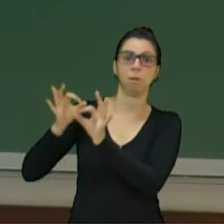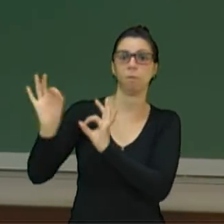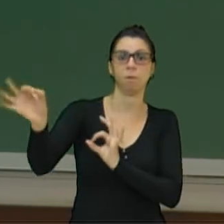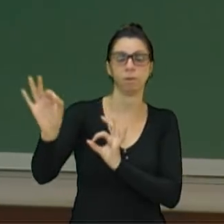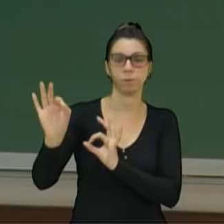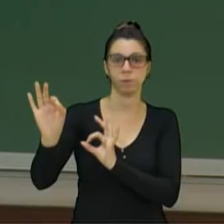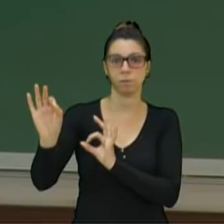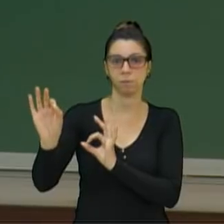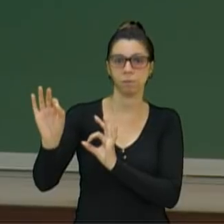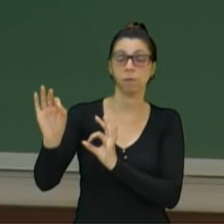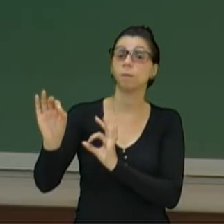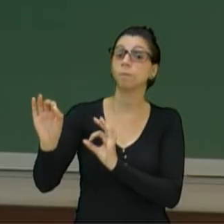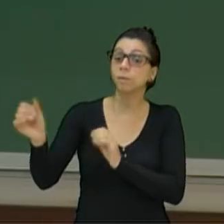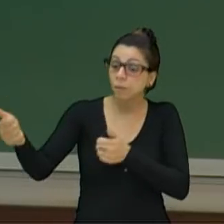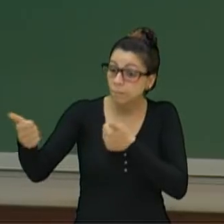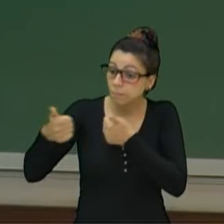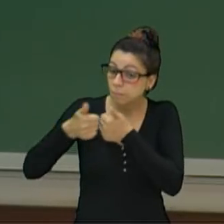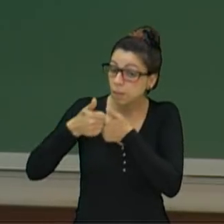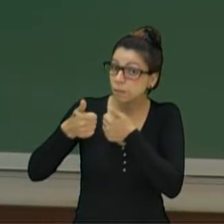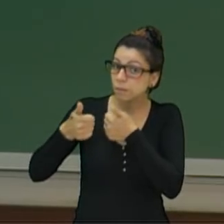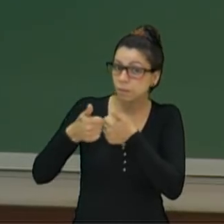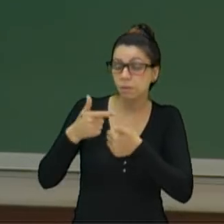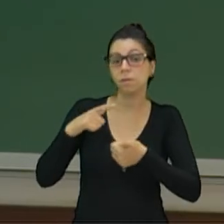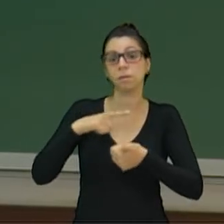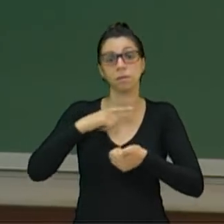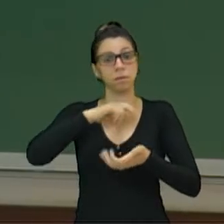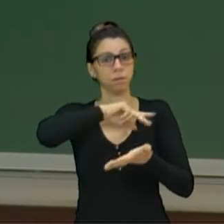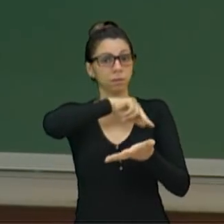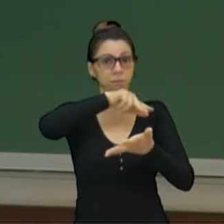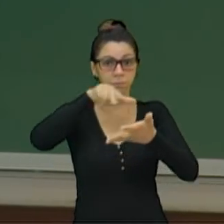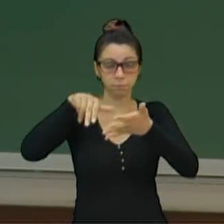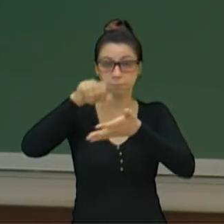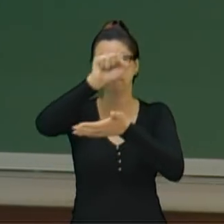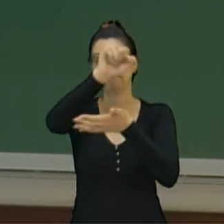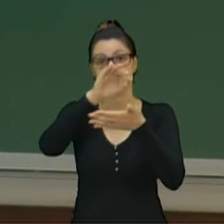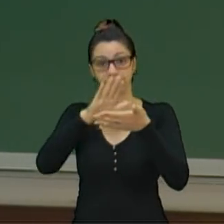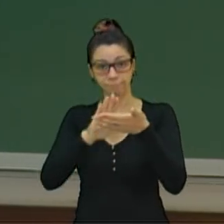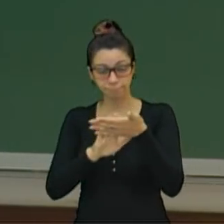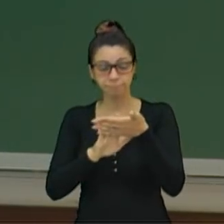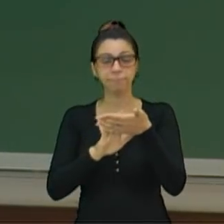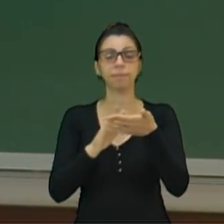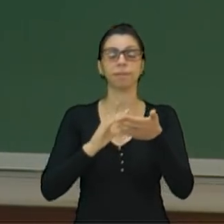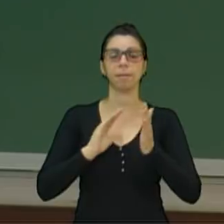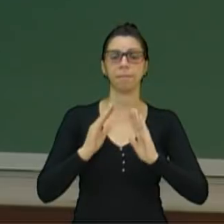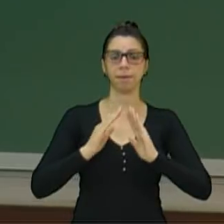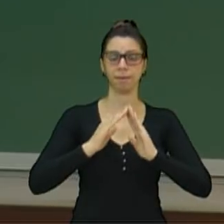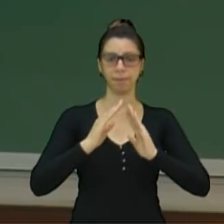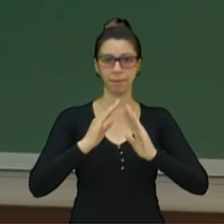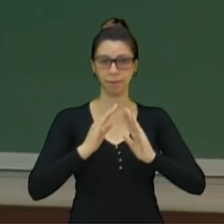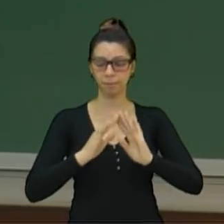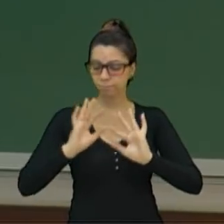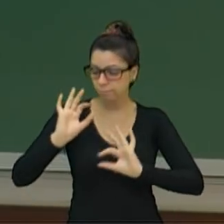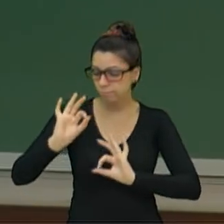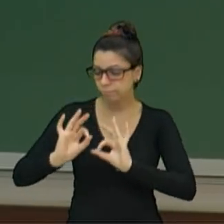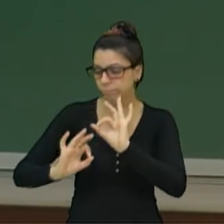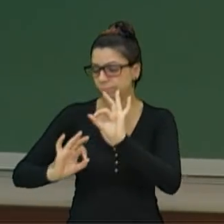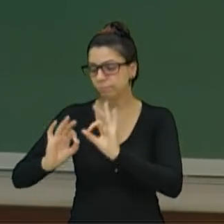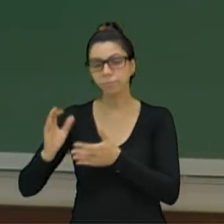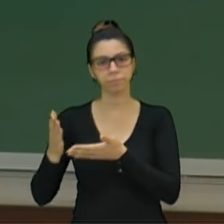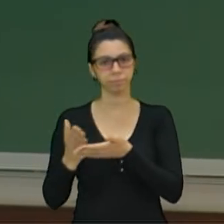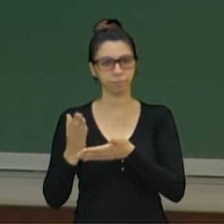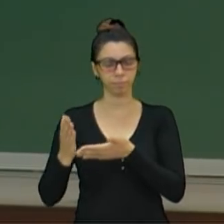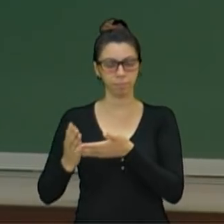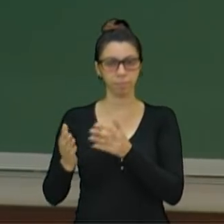contrário. Tem coisas para copiar, tem mais exercício para casa, deixa ele caprichado, porque eu sempre falo